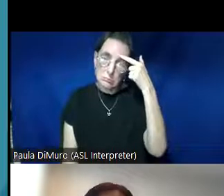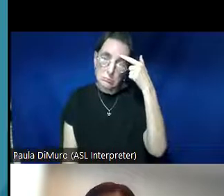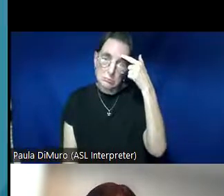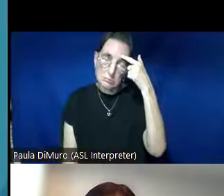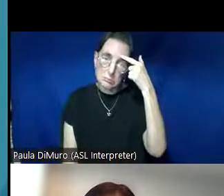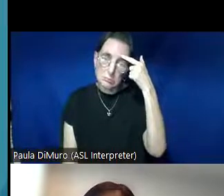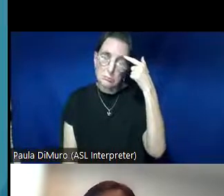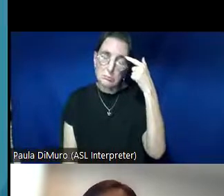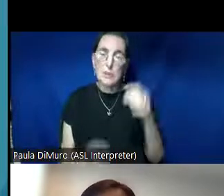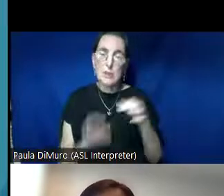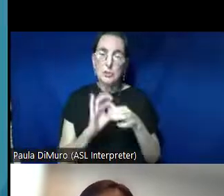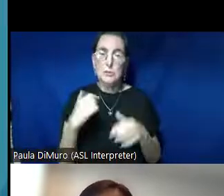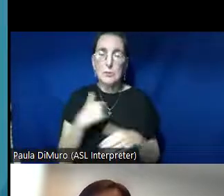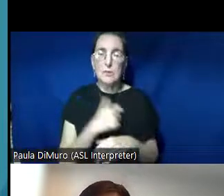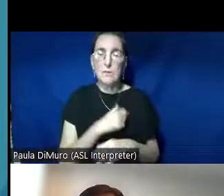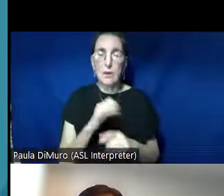Em termos de